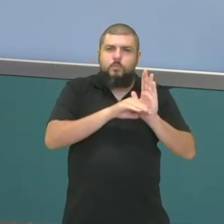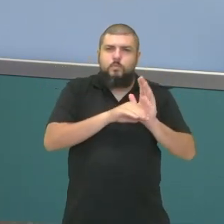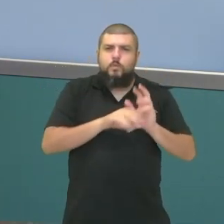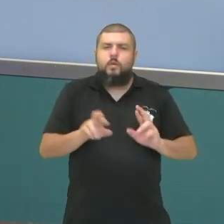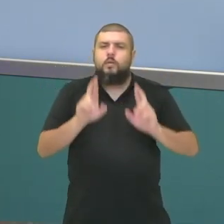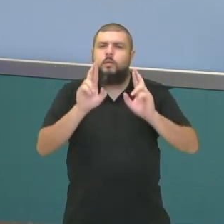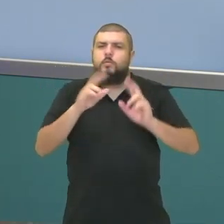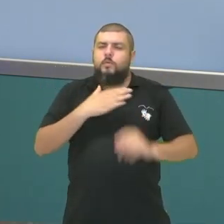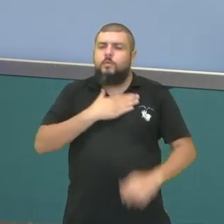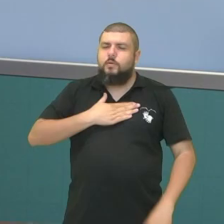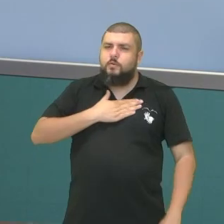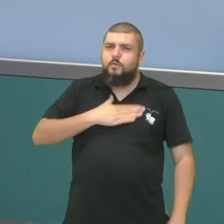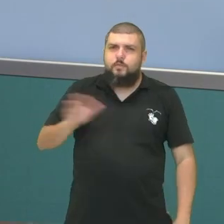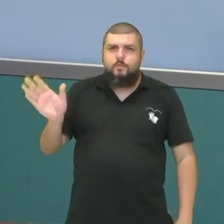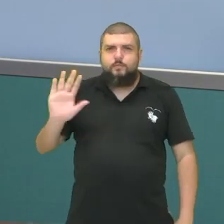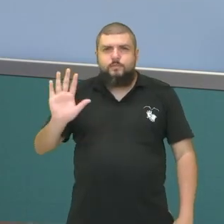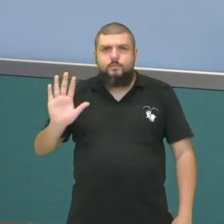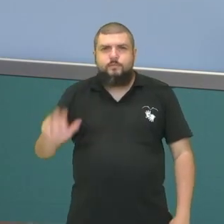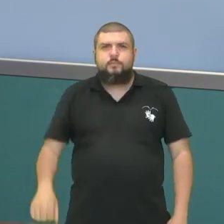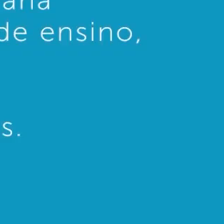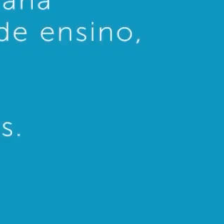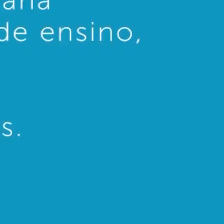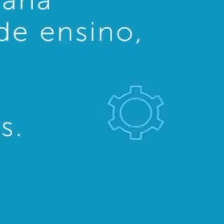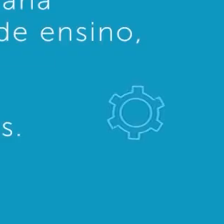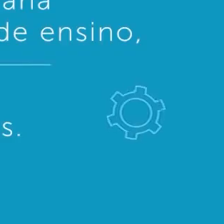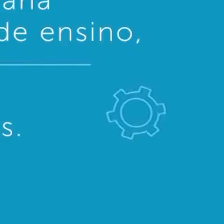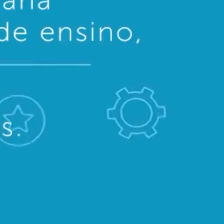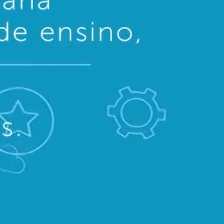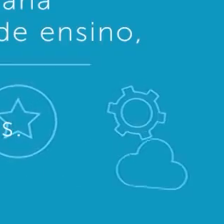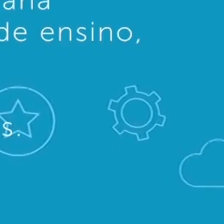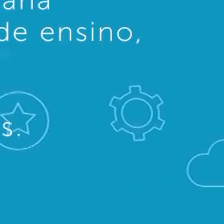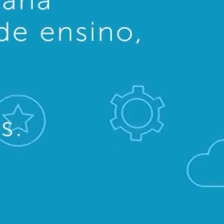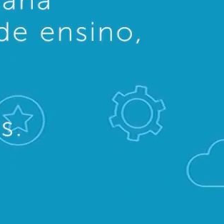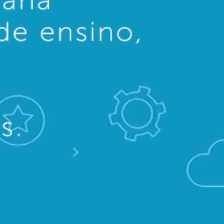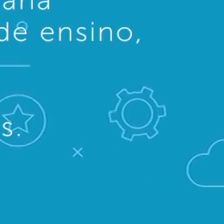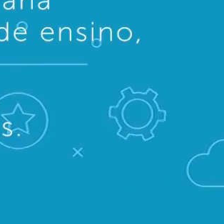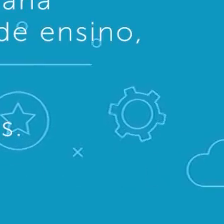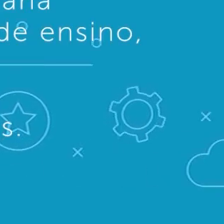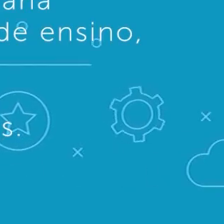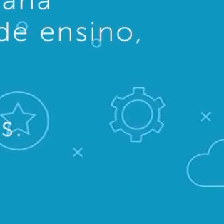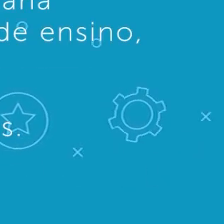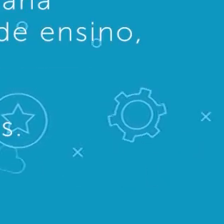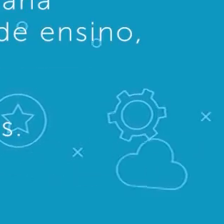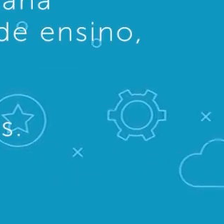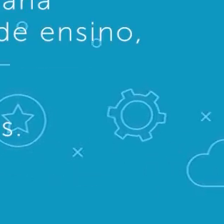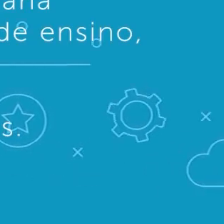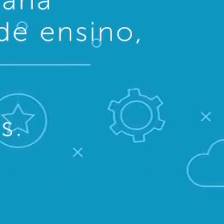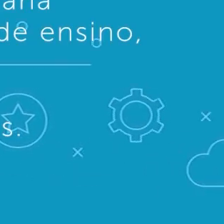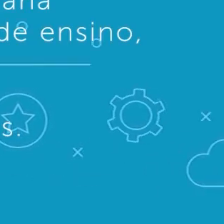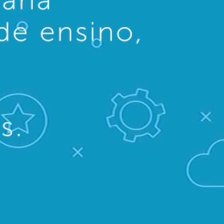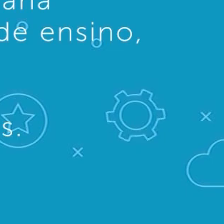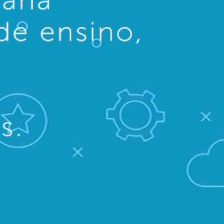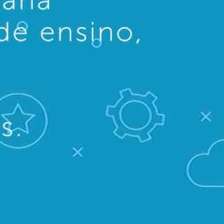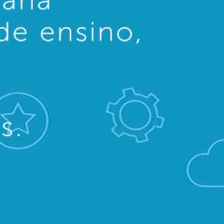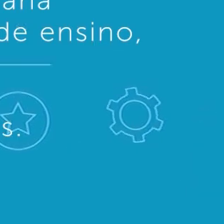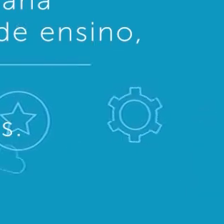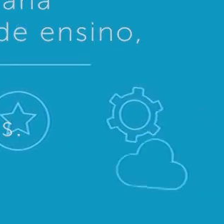tenham gostado. Até breve.